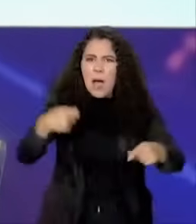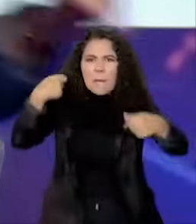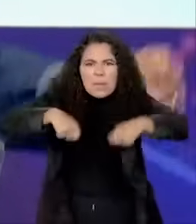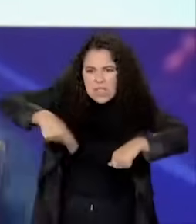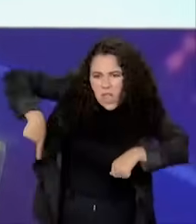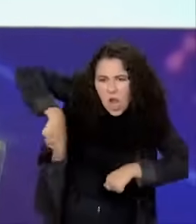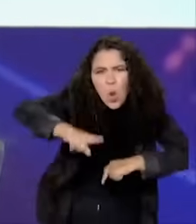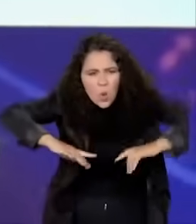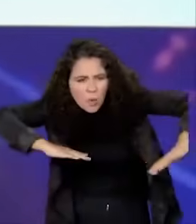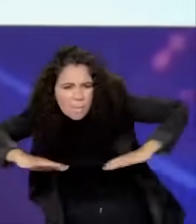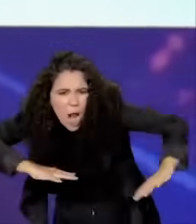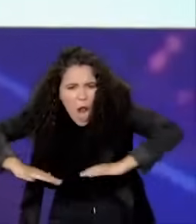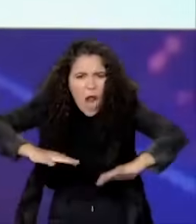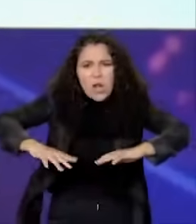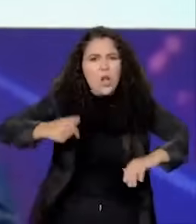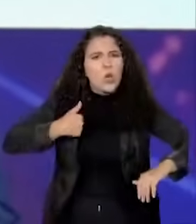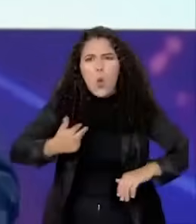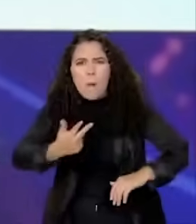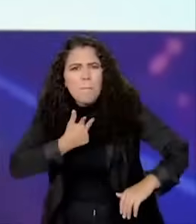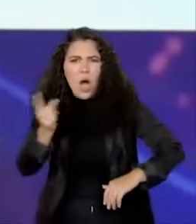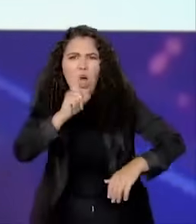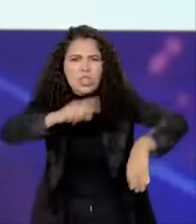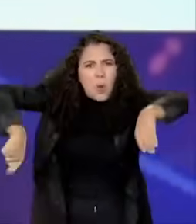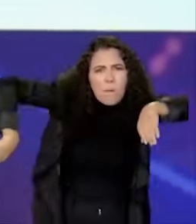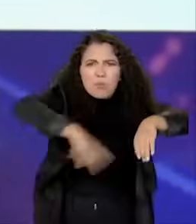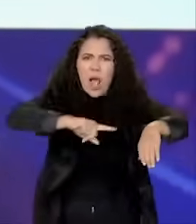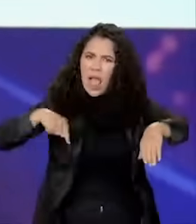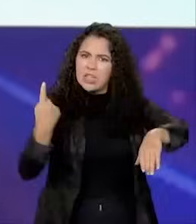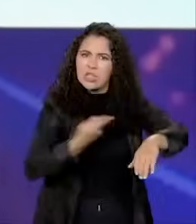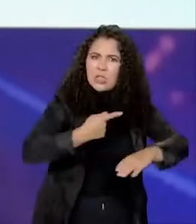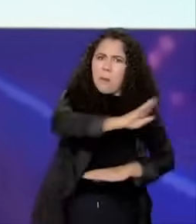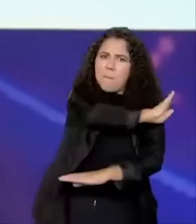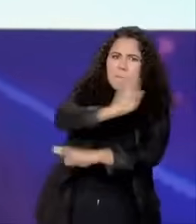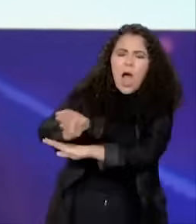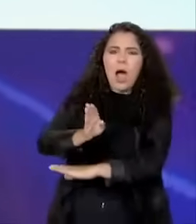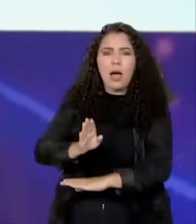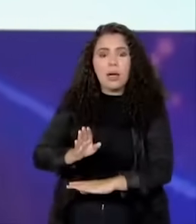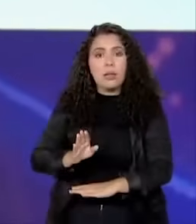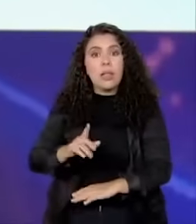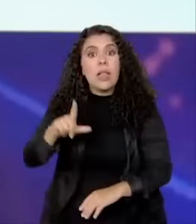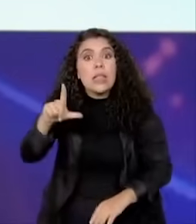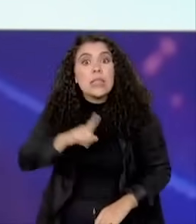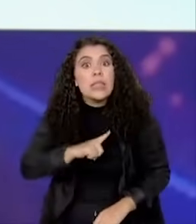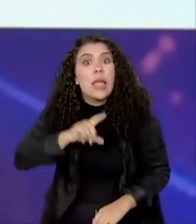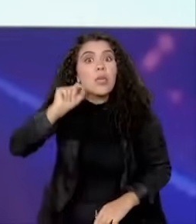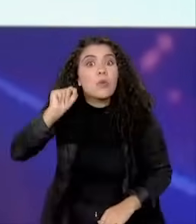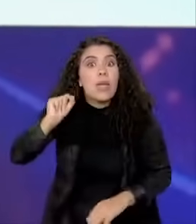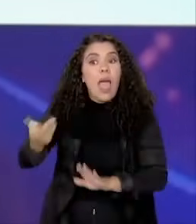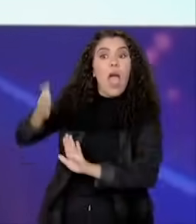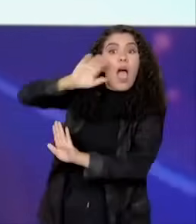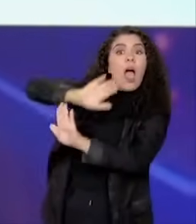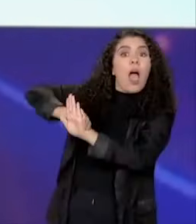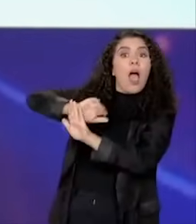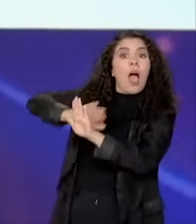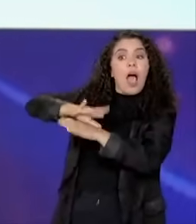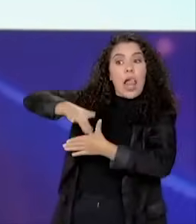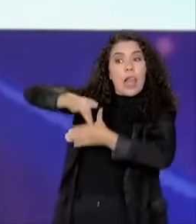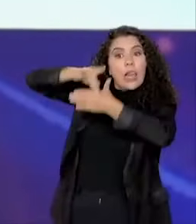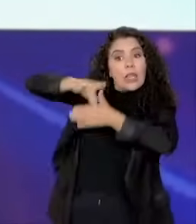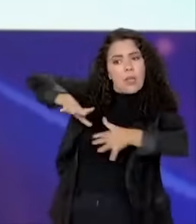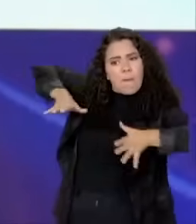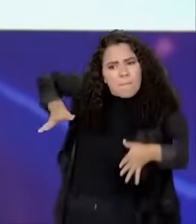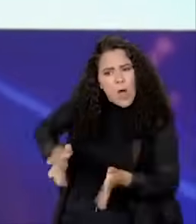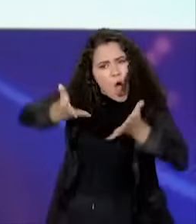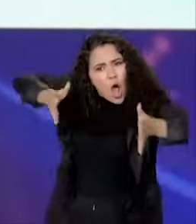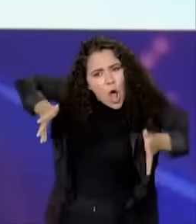podemos deixar marcar gol na gente, nós temos melhor do que eles. Ou seja, tem alguém levantando a moral da tropa